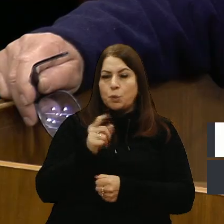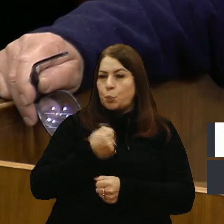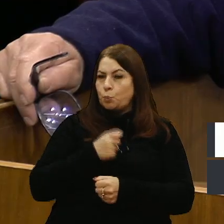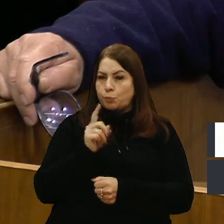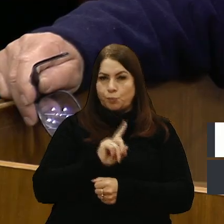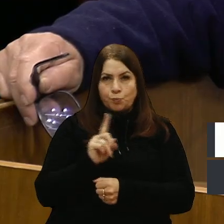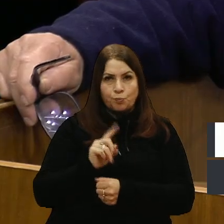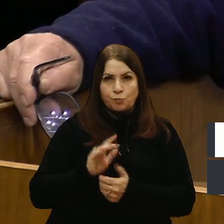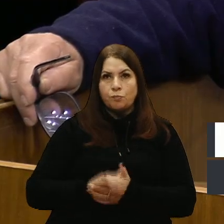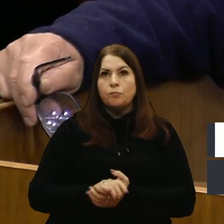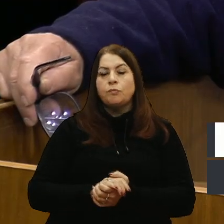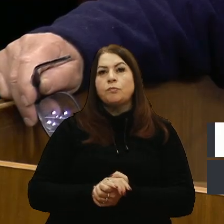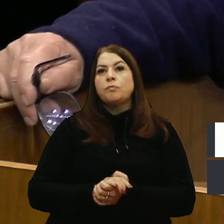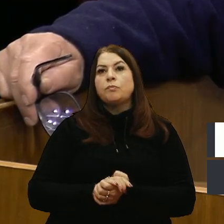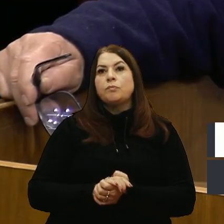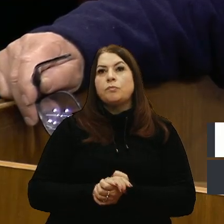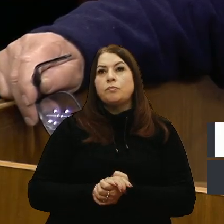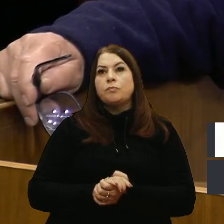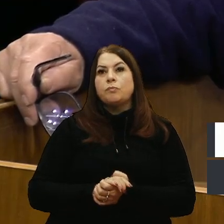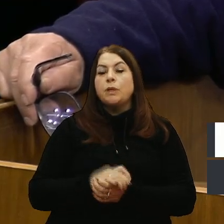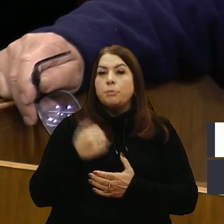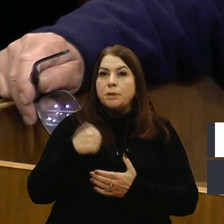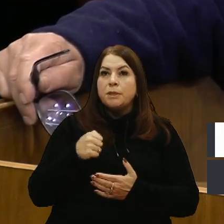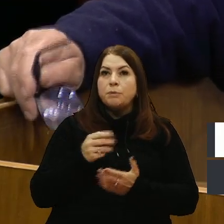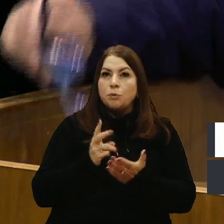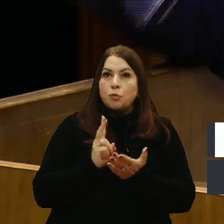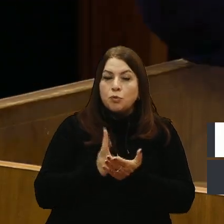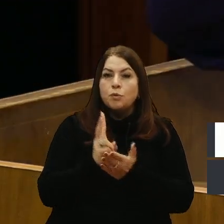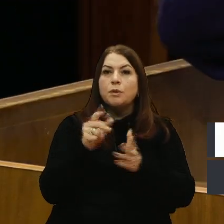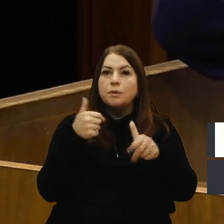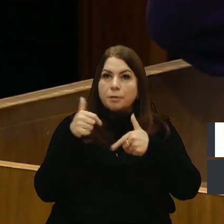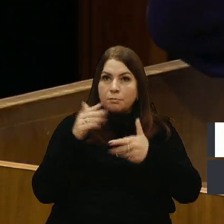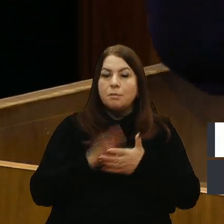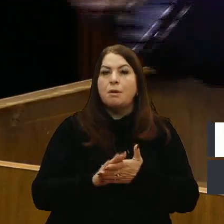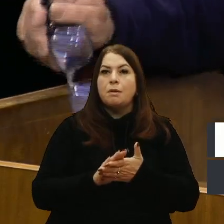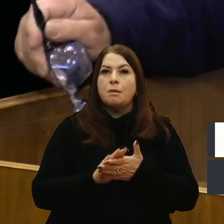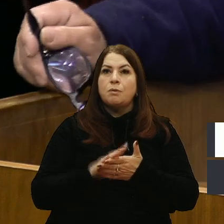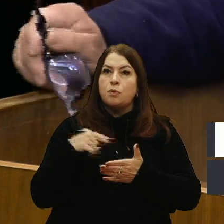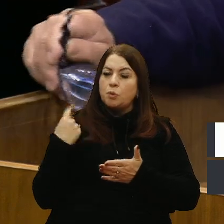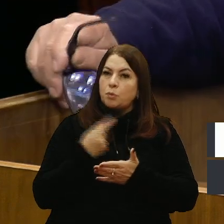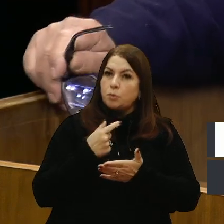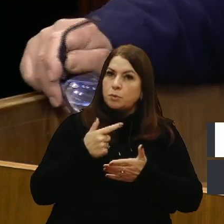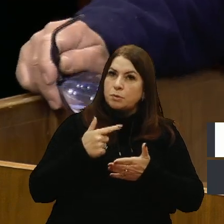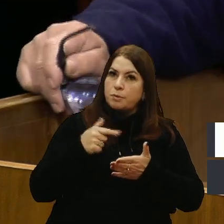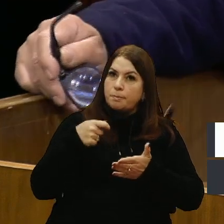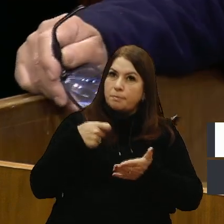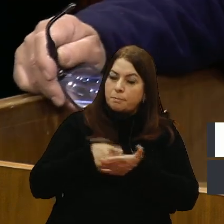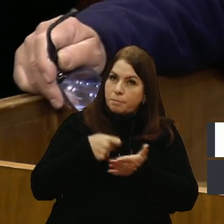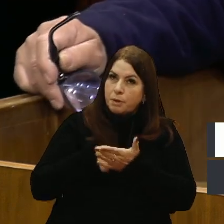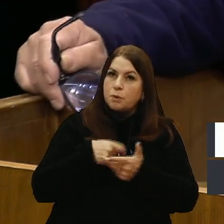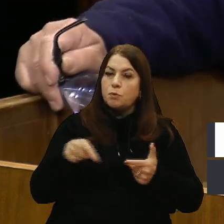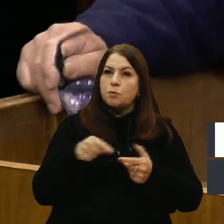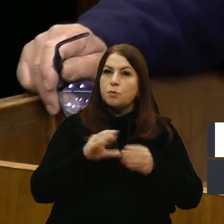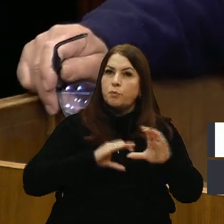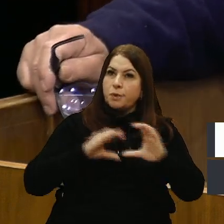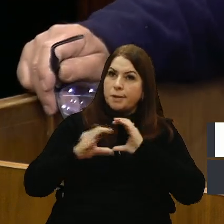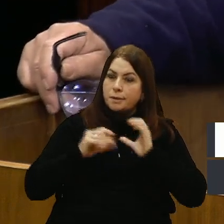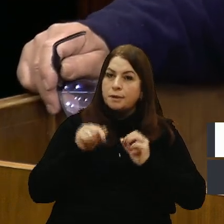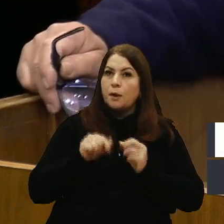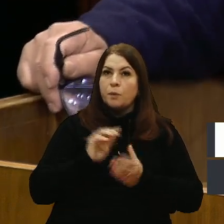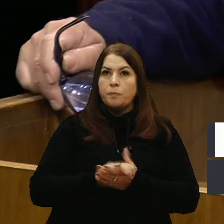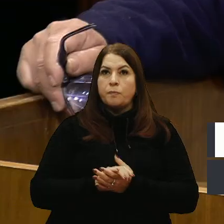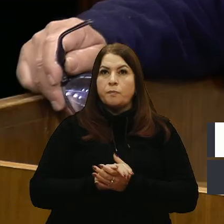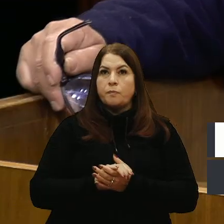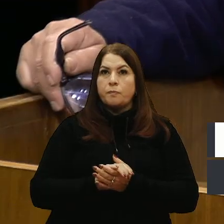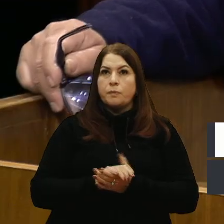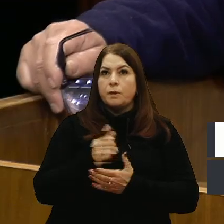Muito longe. Então nós precisamos seguir com esse trabalho, é um dever nosso, meios de comunicação,